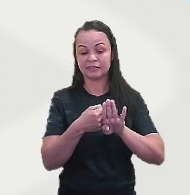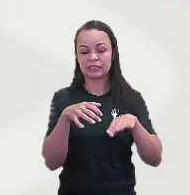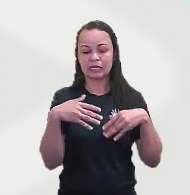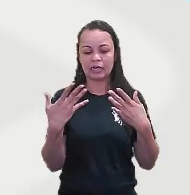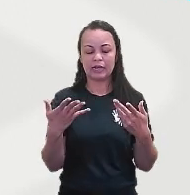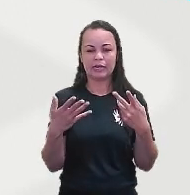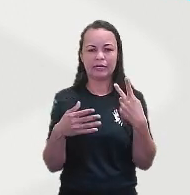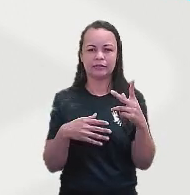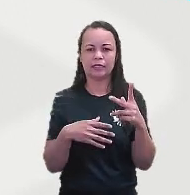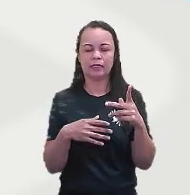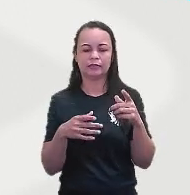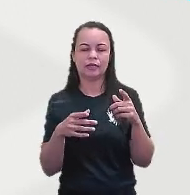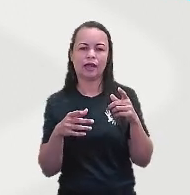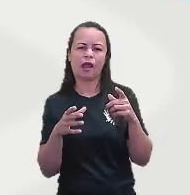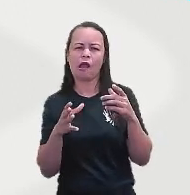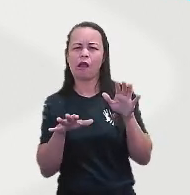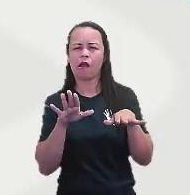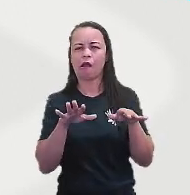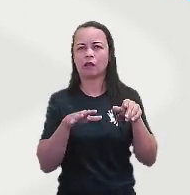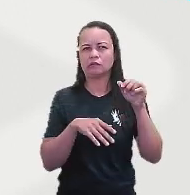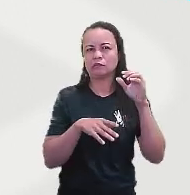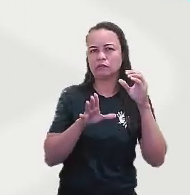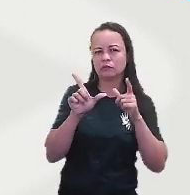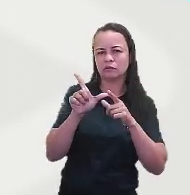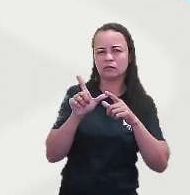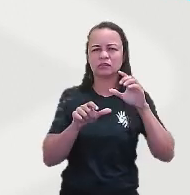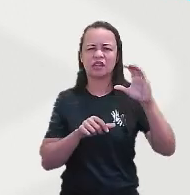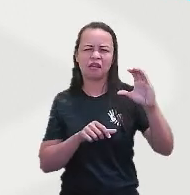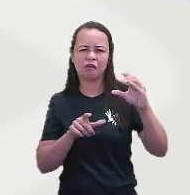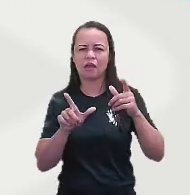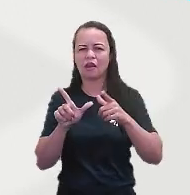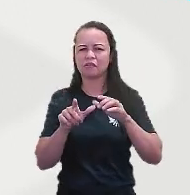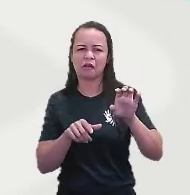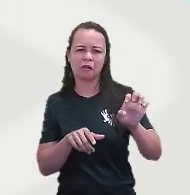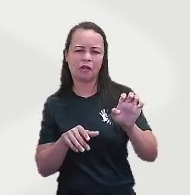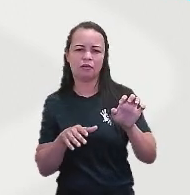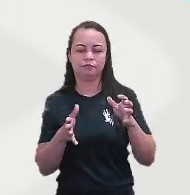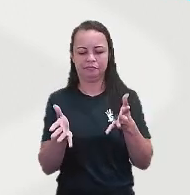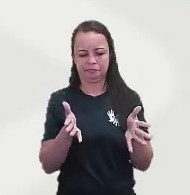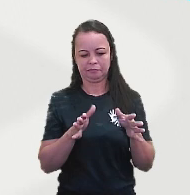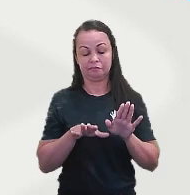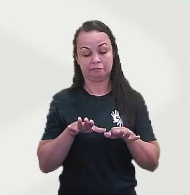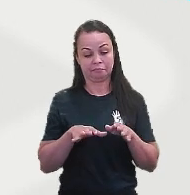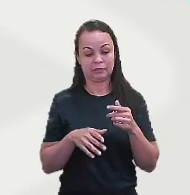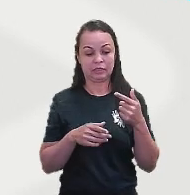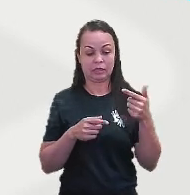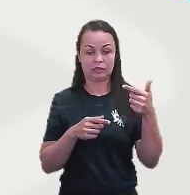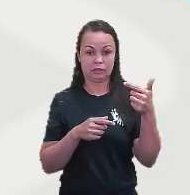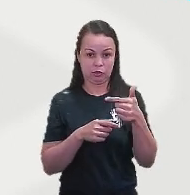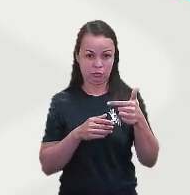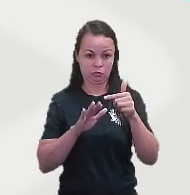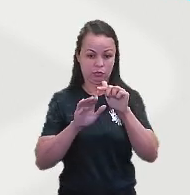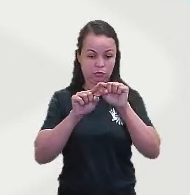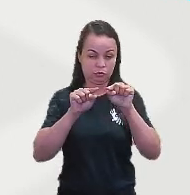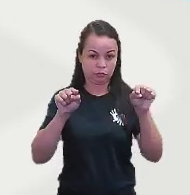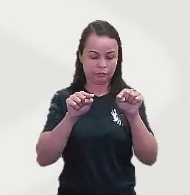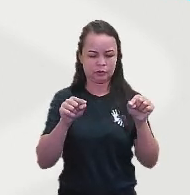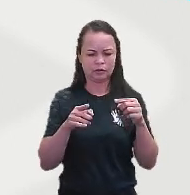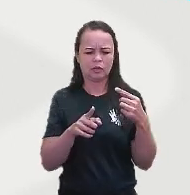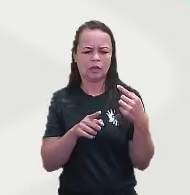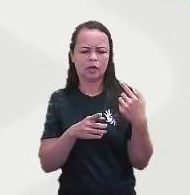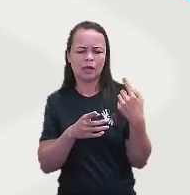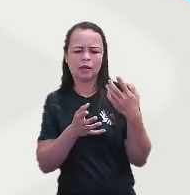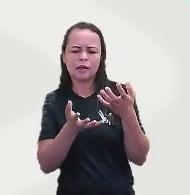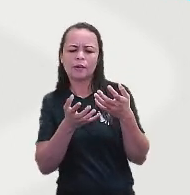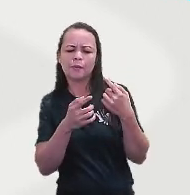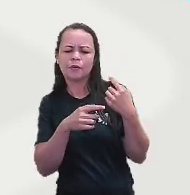ali entre a letra C e a letra E. Vamos para a segunda parte. O porquê de não estar conversando